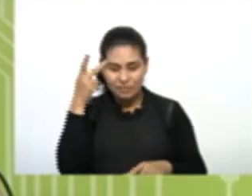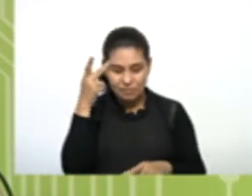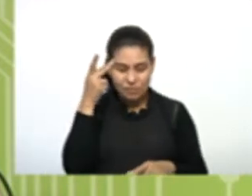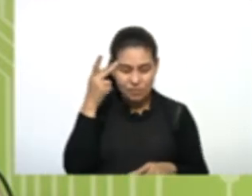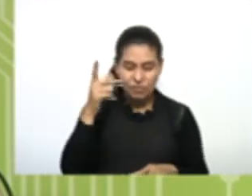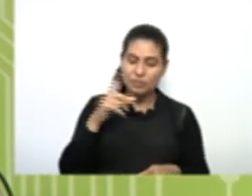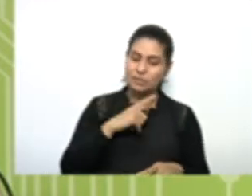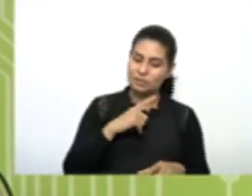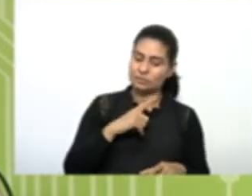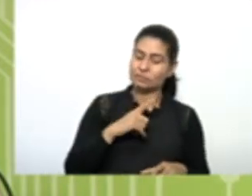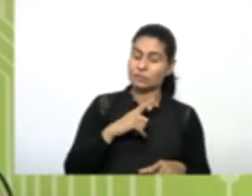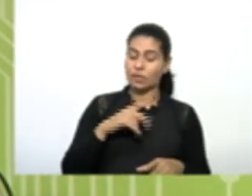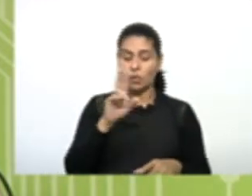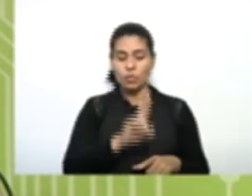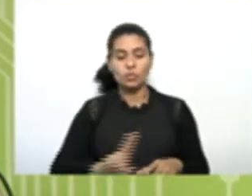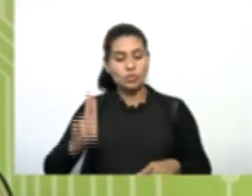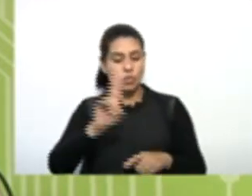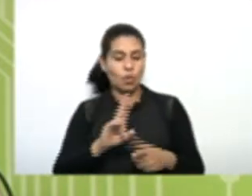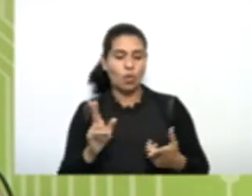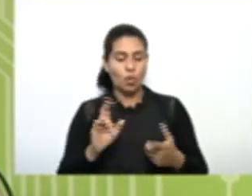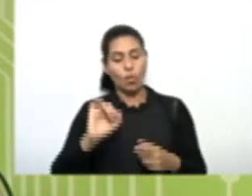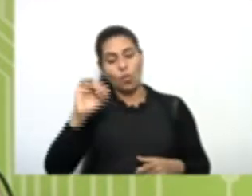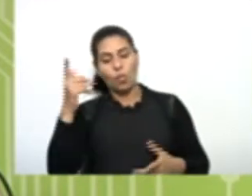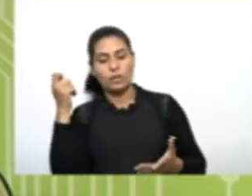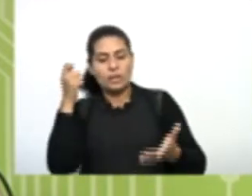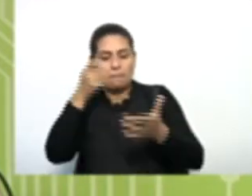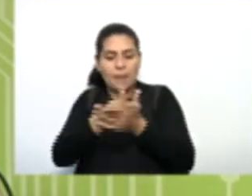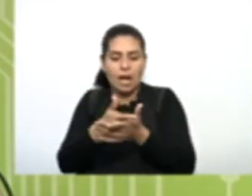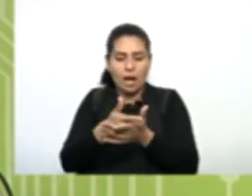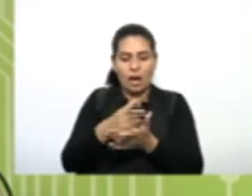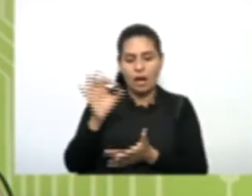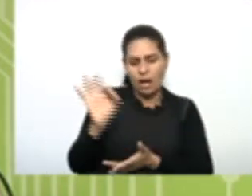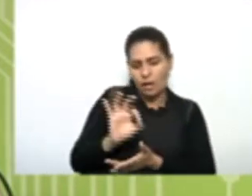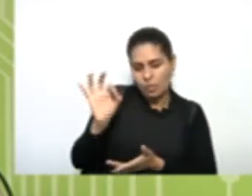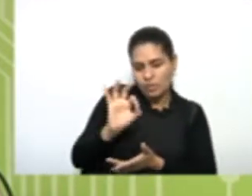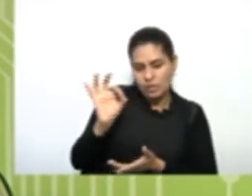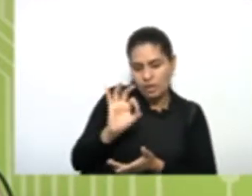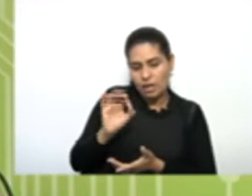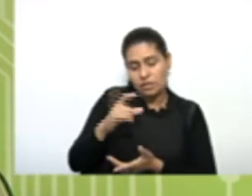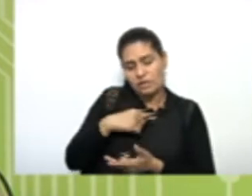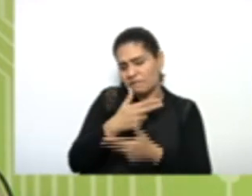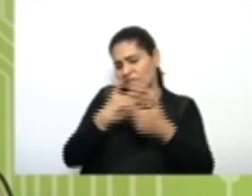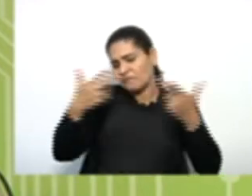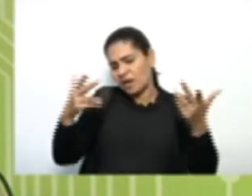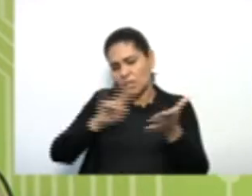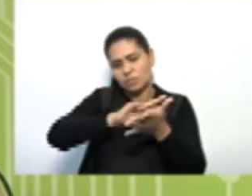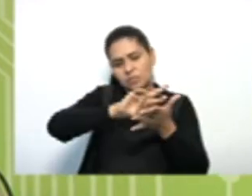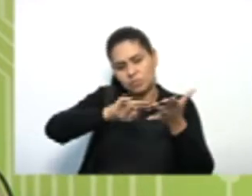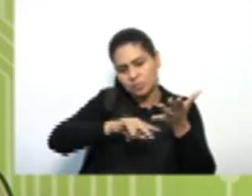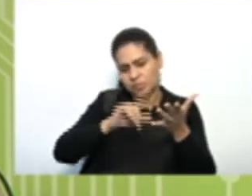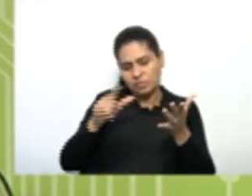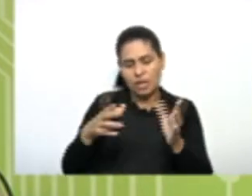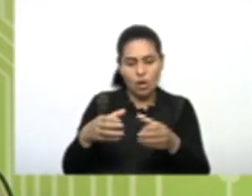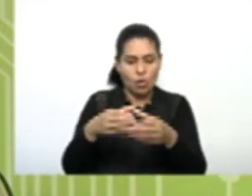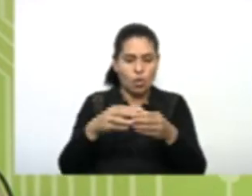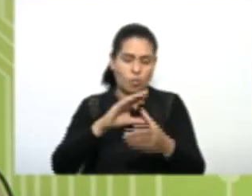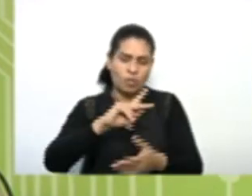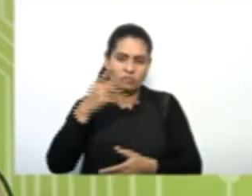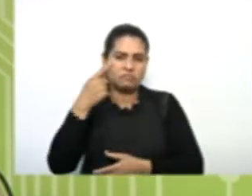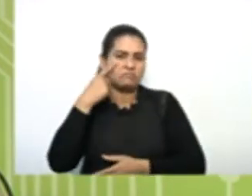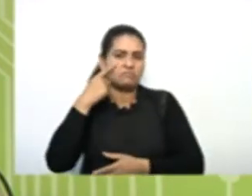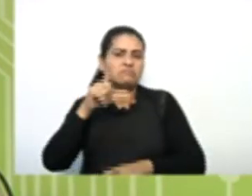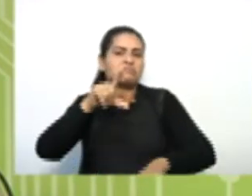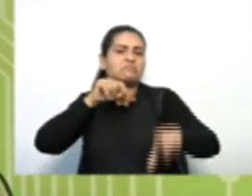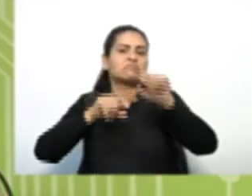utilizou a cooperativa, quanto ele pagou de taxa administrativa. Pode ter vários critérios, isso cada cooperativa vai definir. A